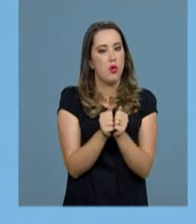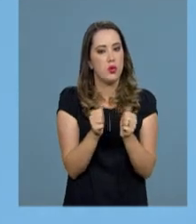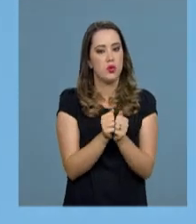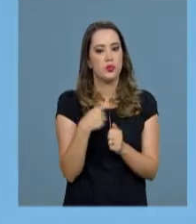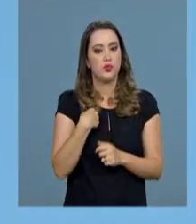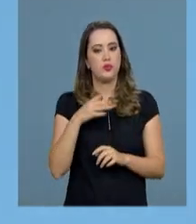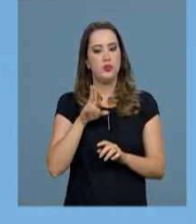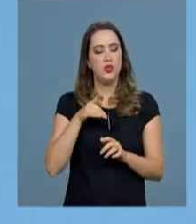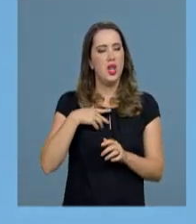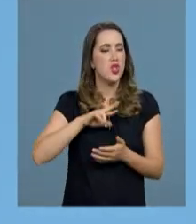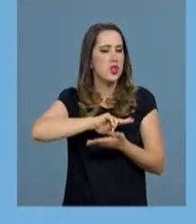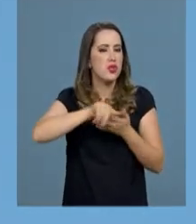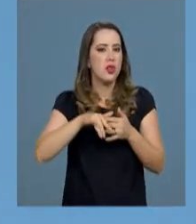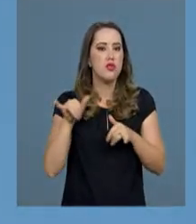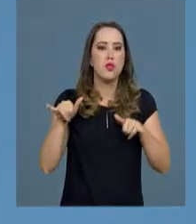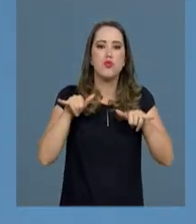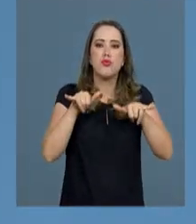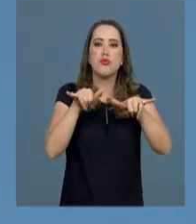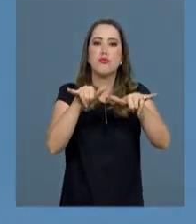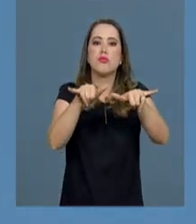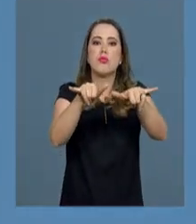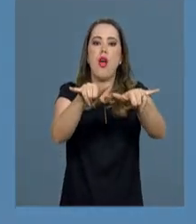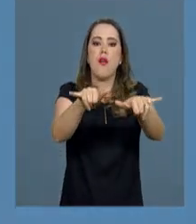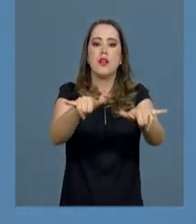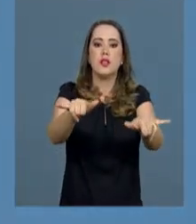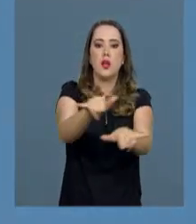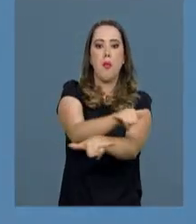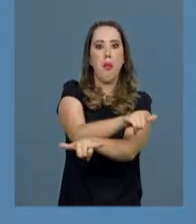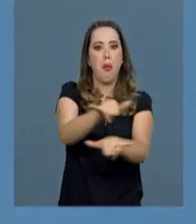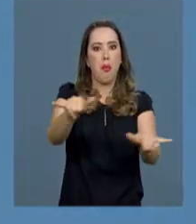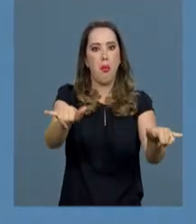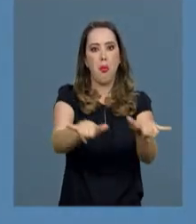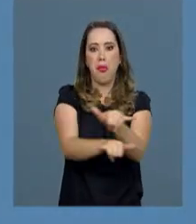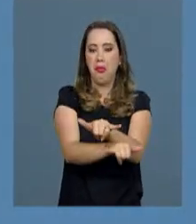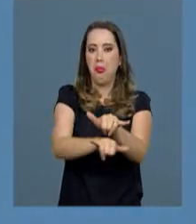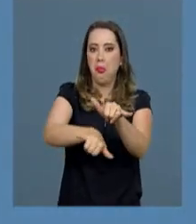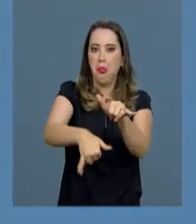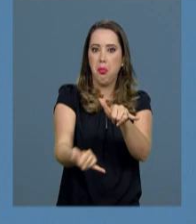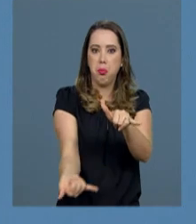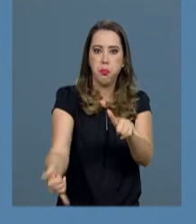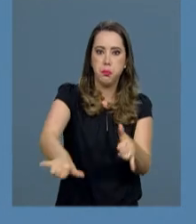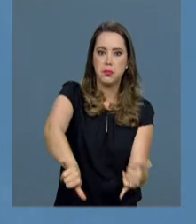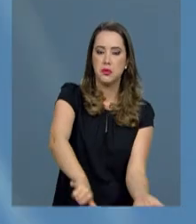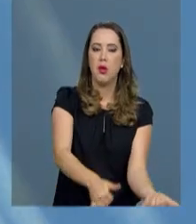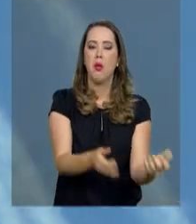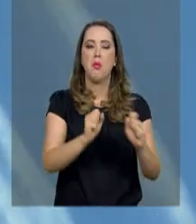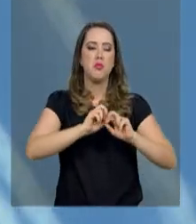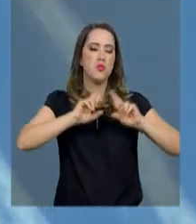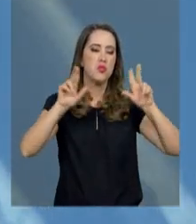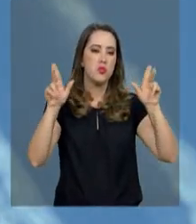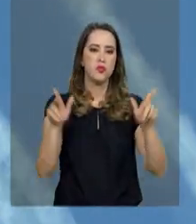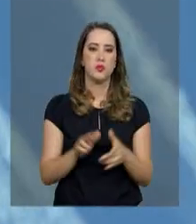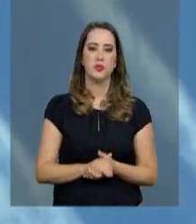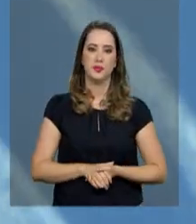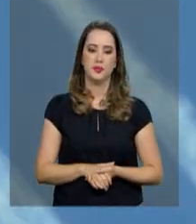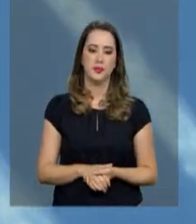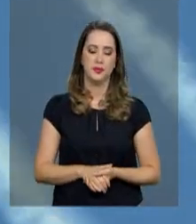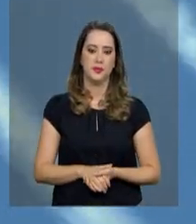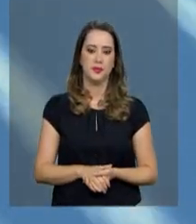gente explora desde o voo em formação, como também acrobacias, capacidade acrobática da aeronave em si.